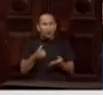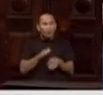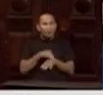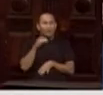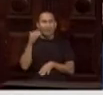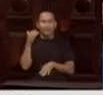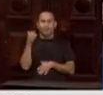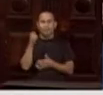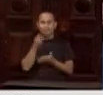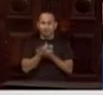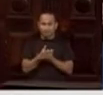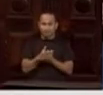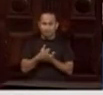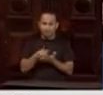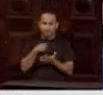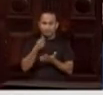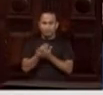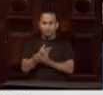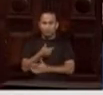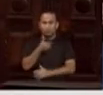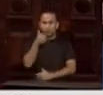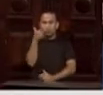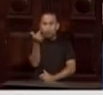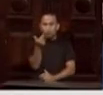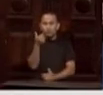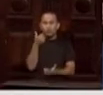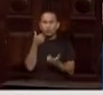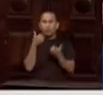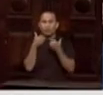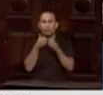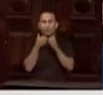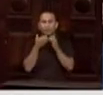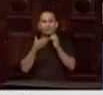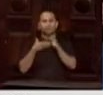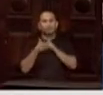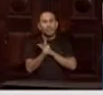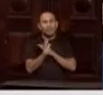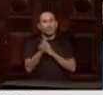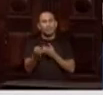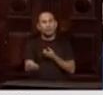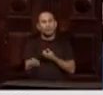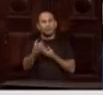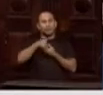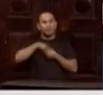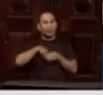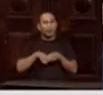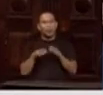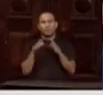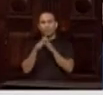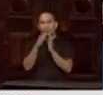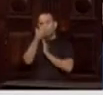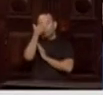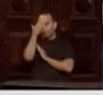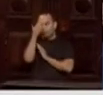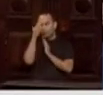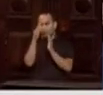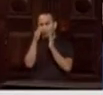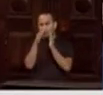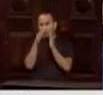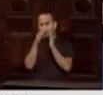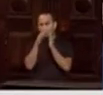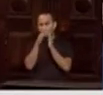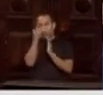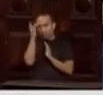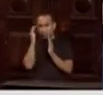isso. Ele gasta duas viagens para vir e duas viagens para voltar. E aquele morador de Itaguaí, ele perdeu a